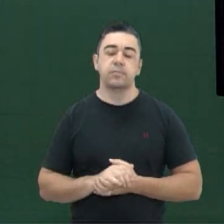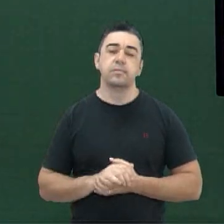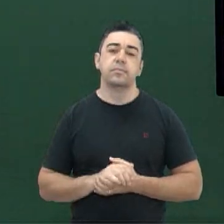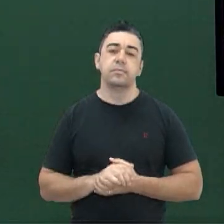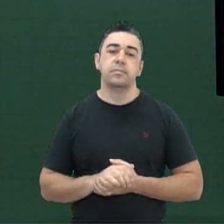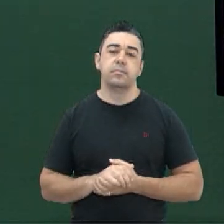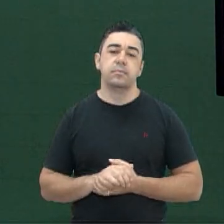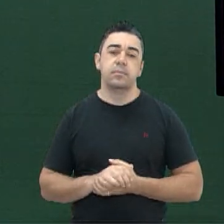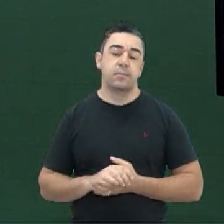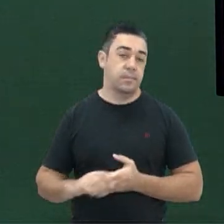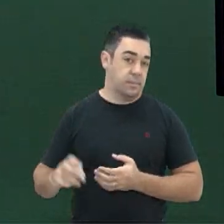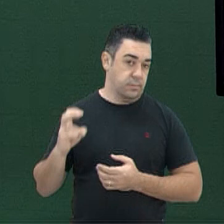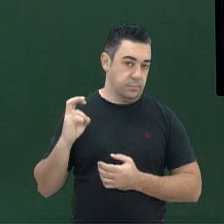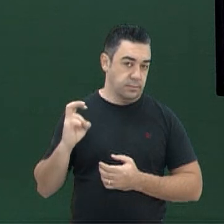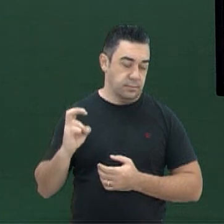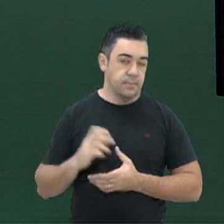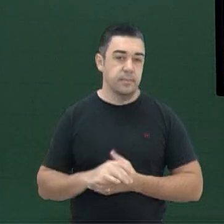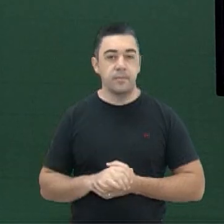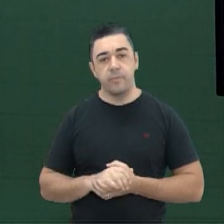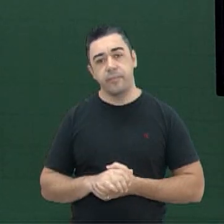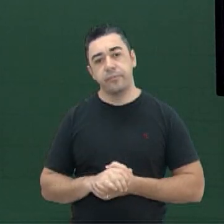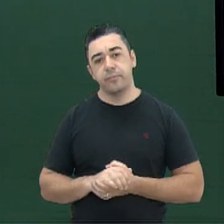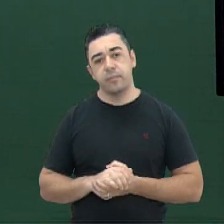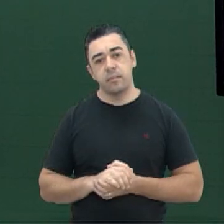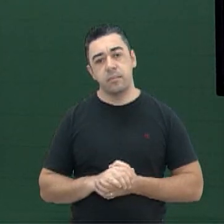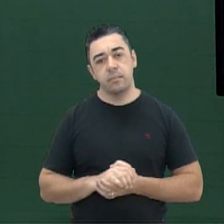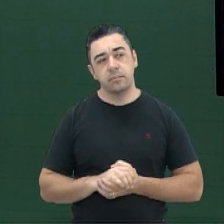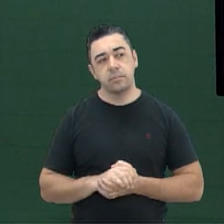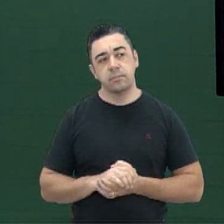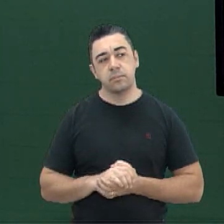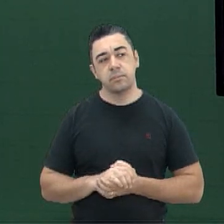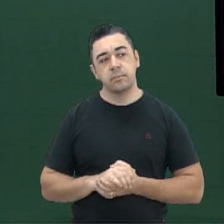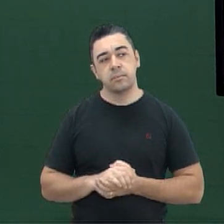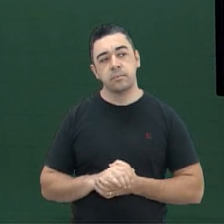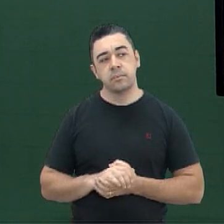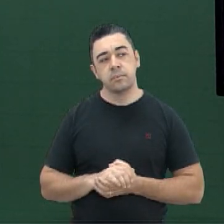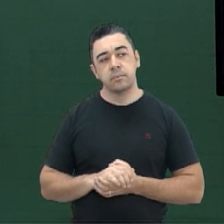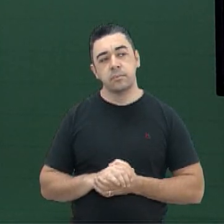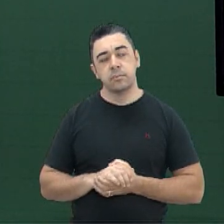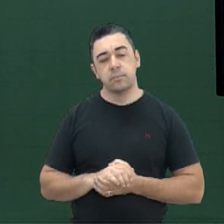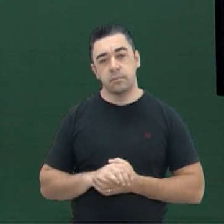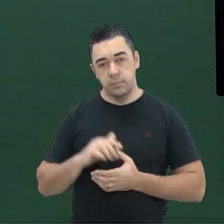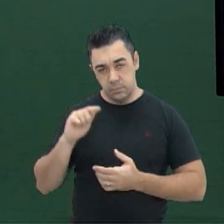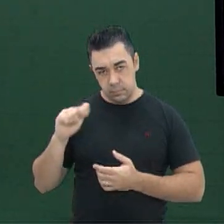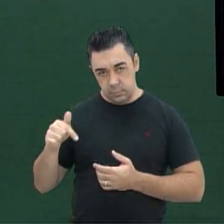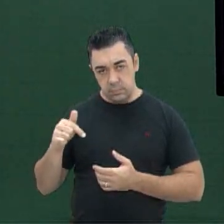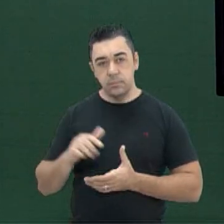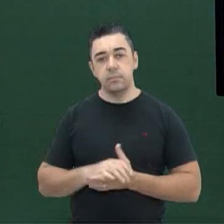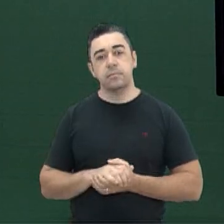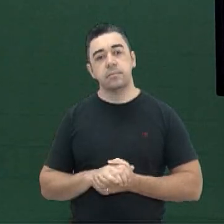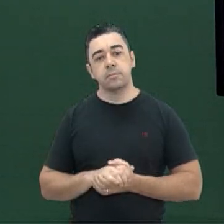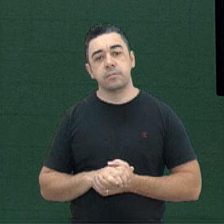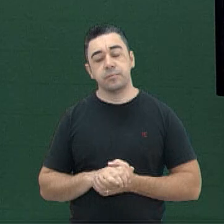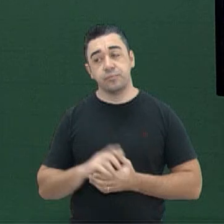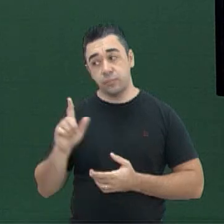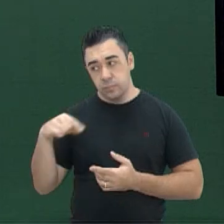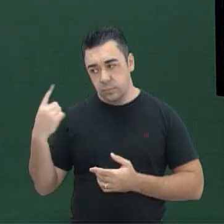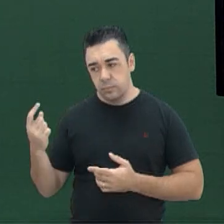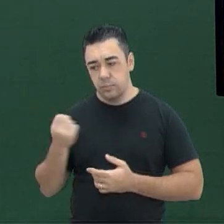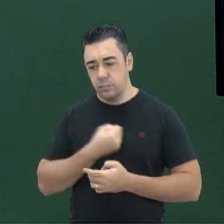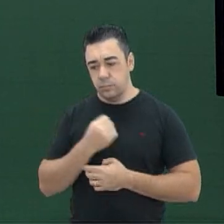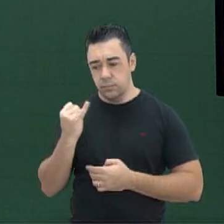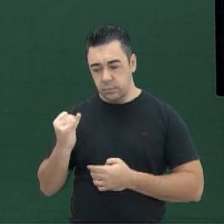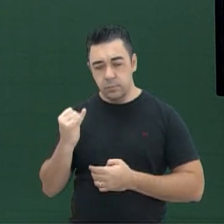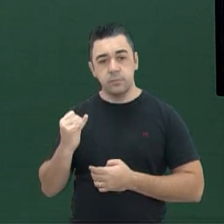3 é o 5. 12 menos 5 vai ficar 7. O próximo número